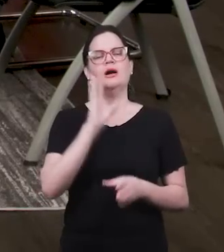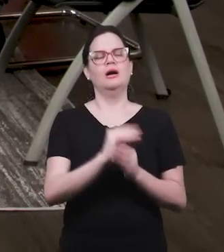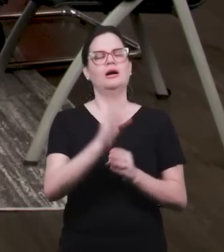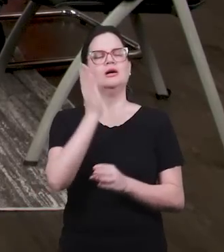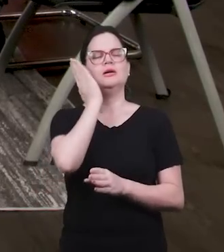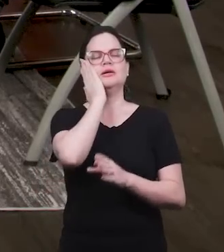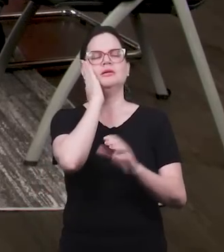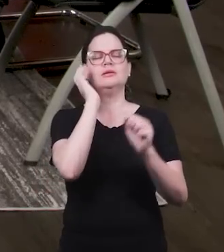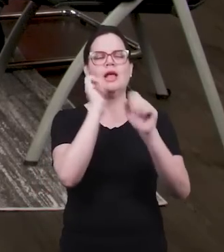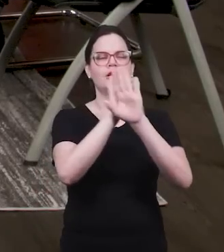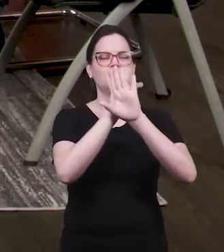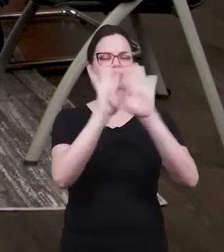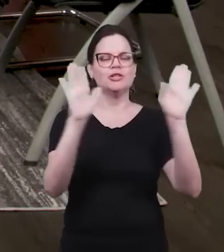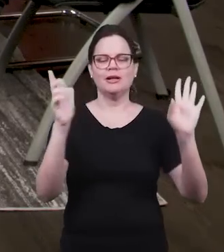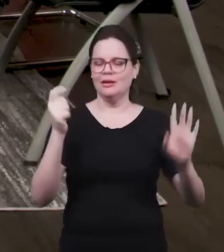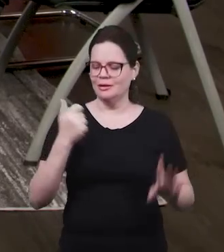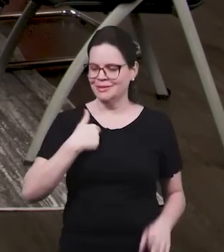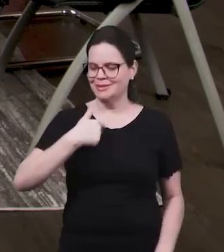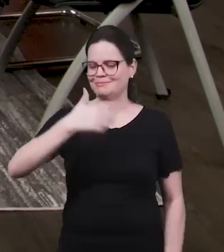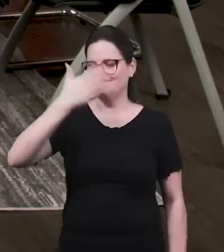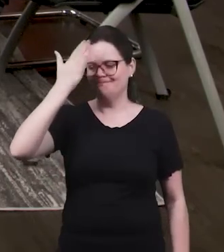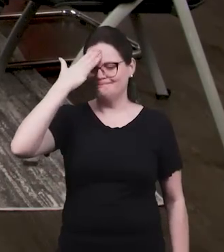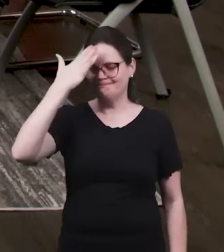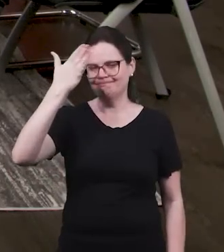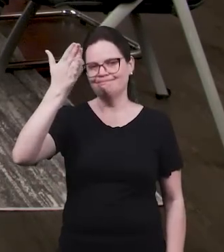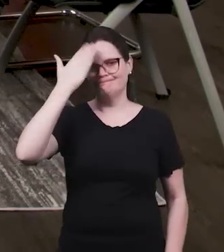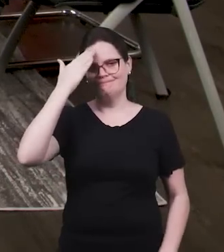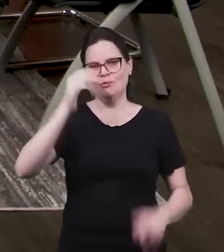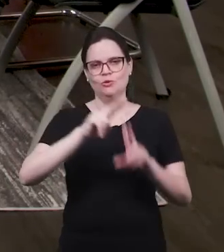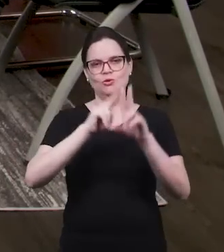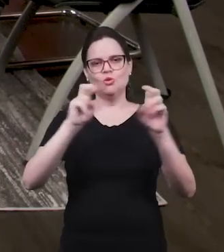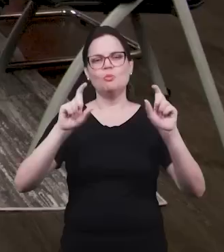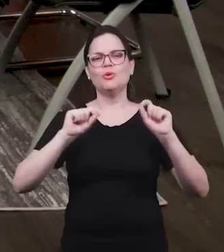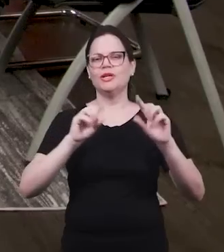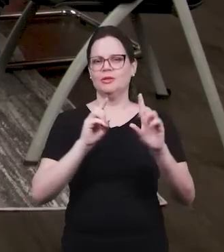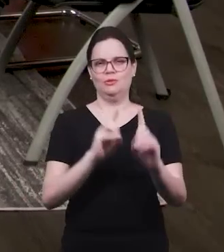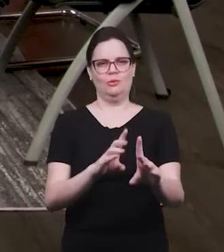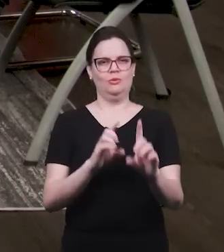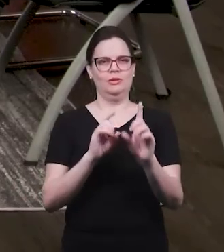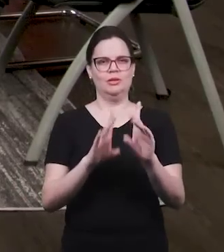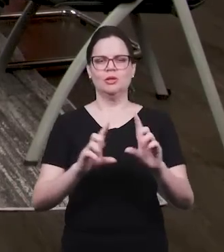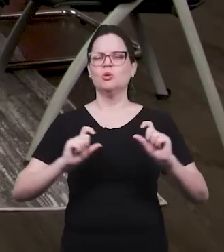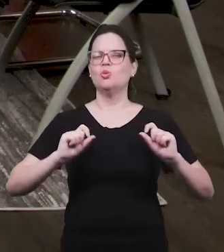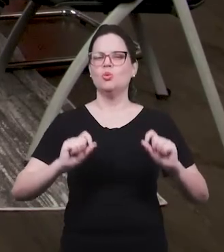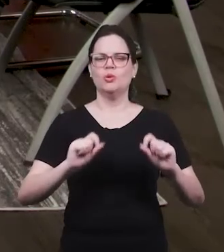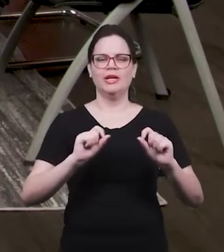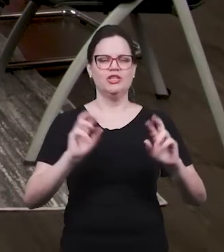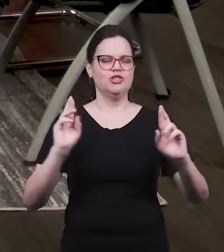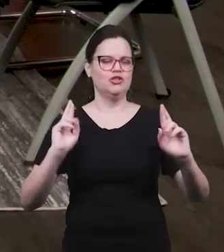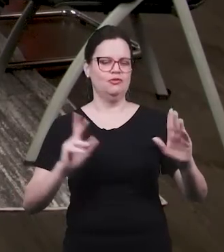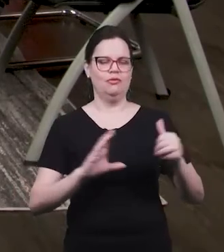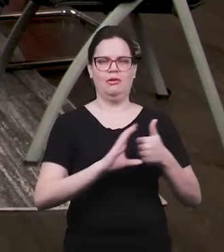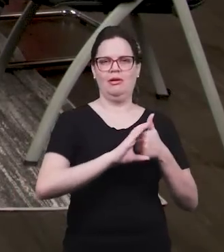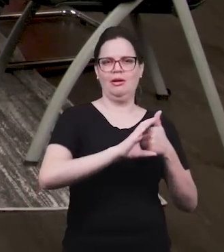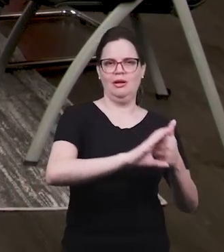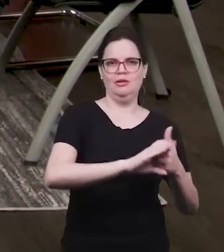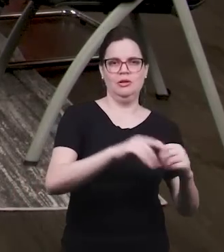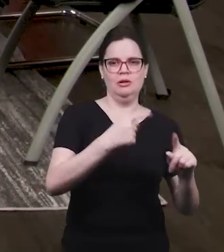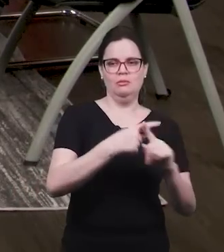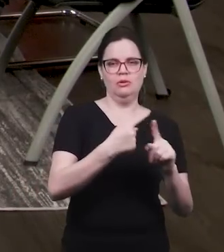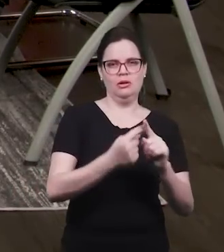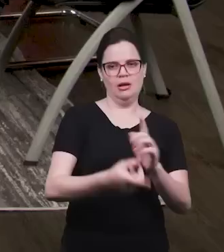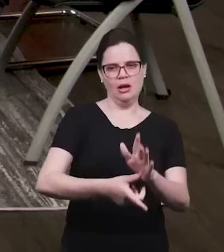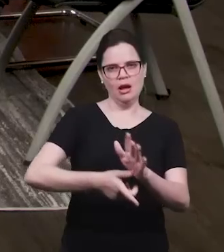pessoa. Agora eu estou entendendo esse evangelho, esse cristianismo, do qual eu estava tão